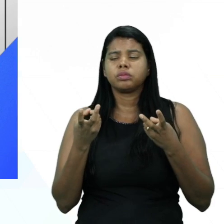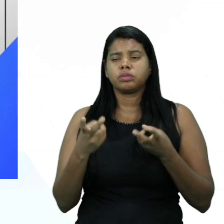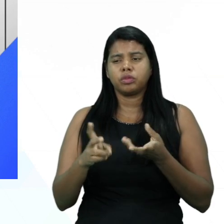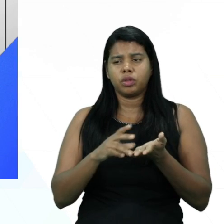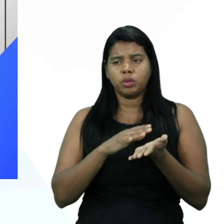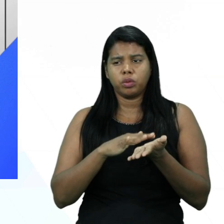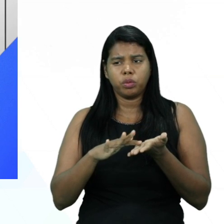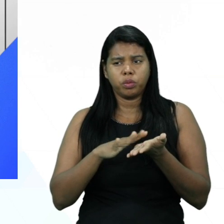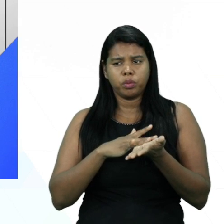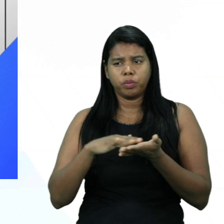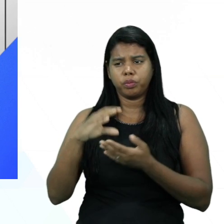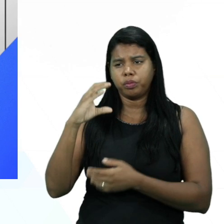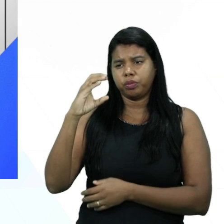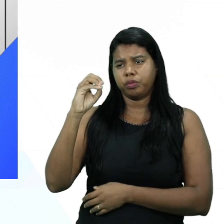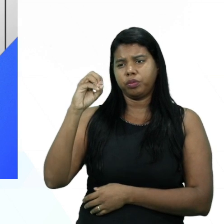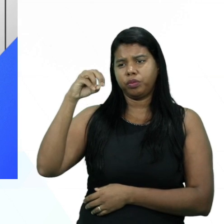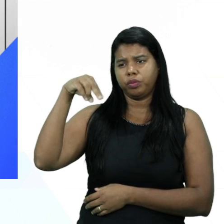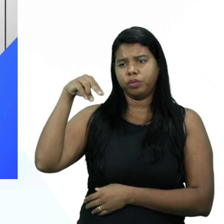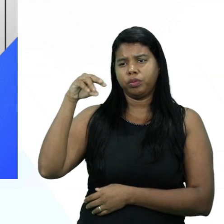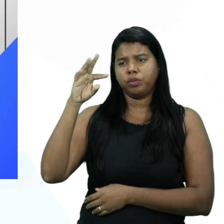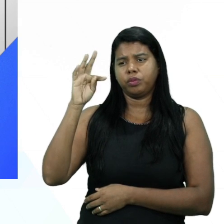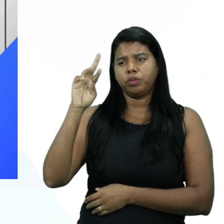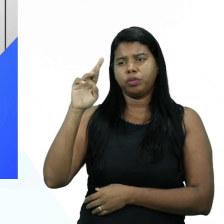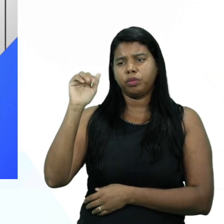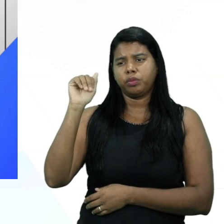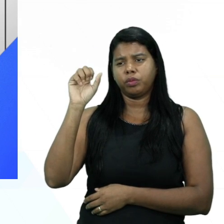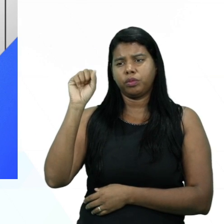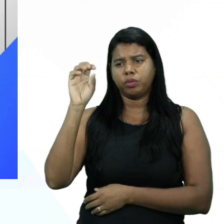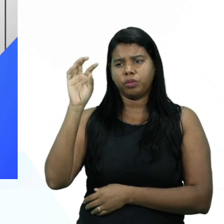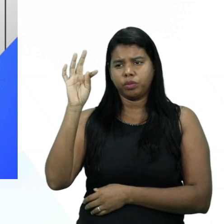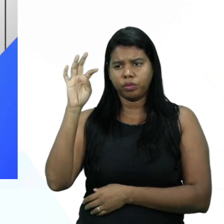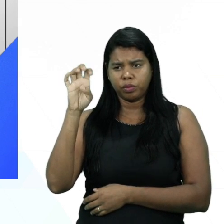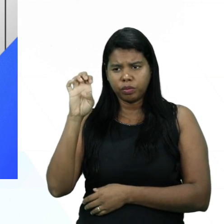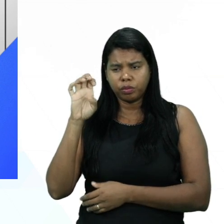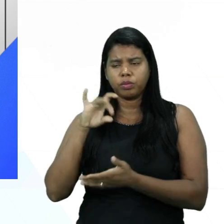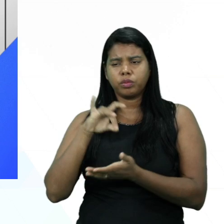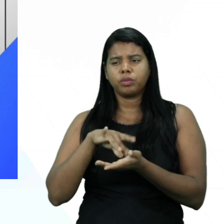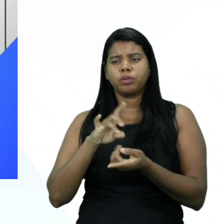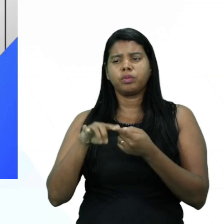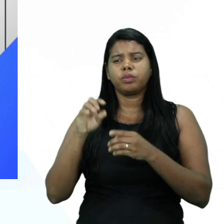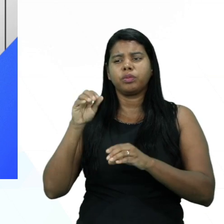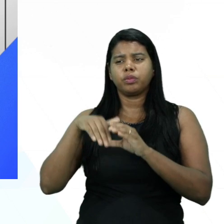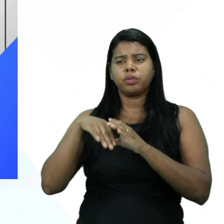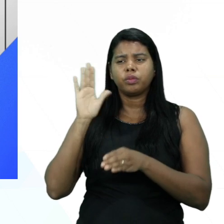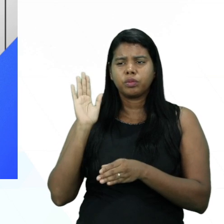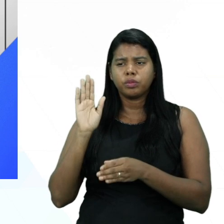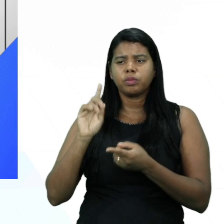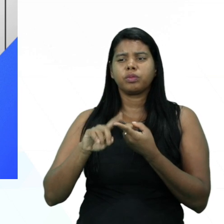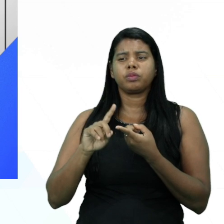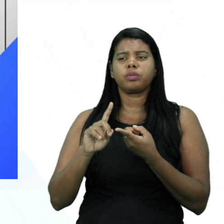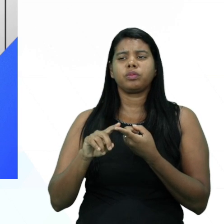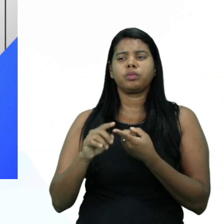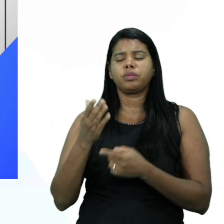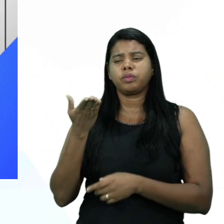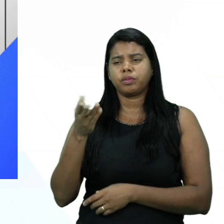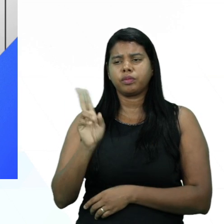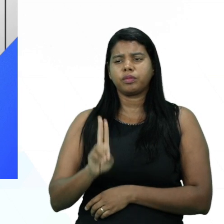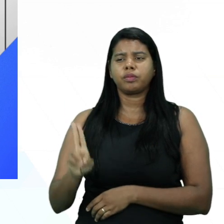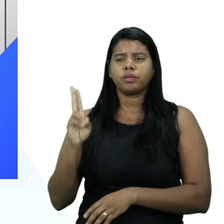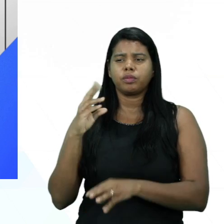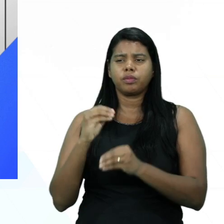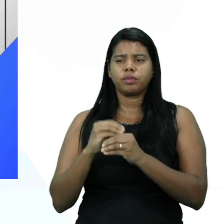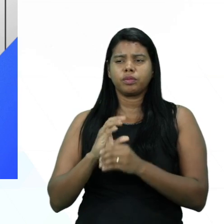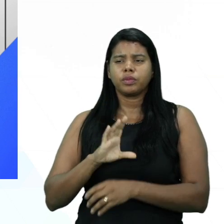contraste, que elementos com contraste elevado são mais notados. Outro elemento que você vai usar é a